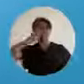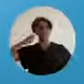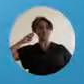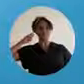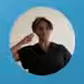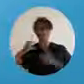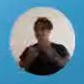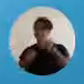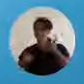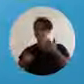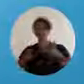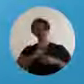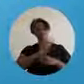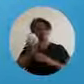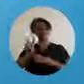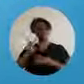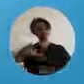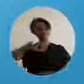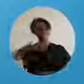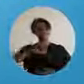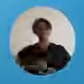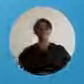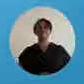Prefeito 70. Vice Eleusa Coronel. Vamos cuidar de gente.